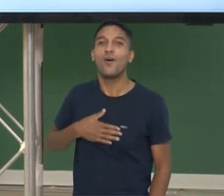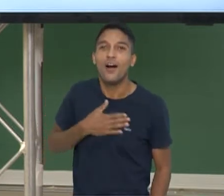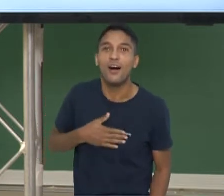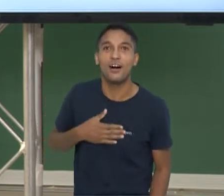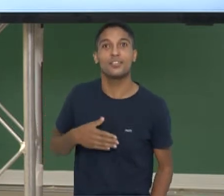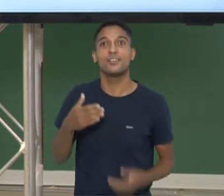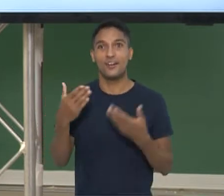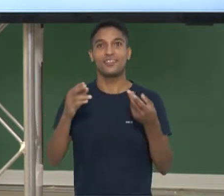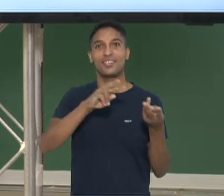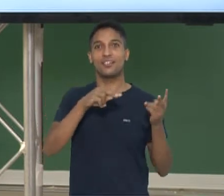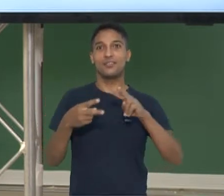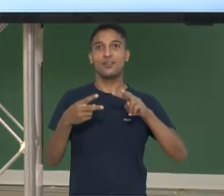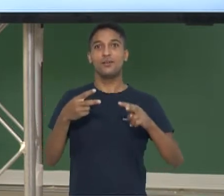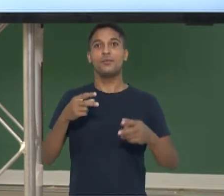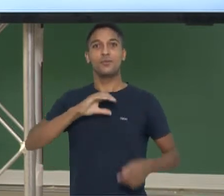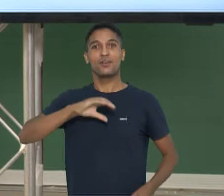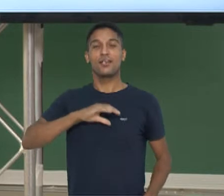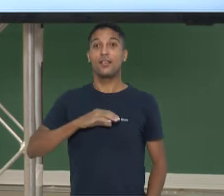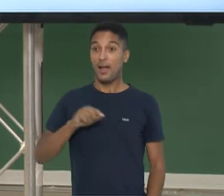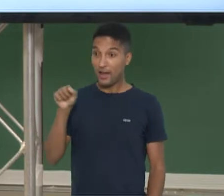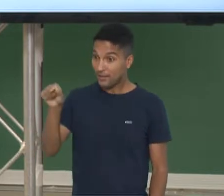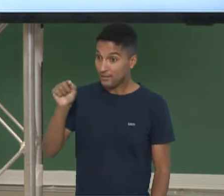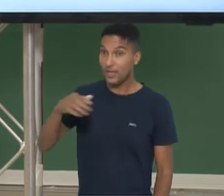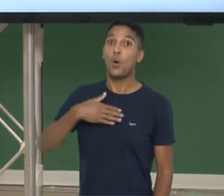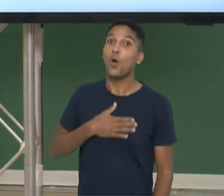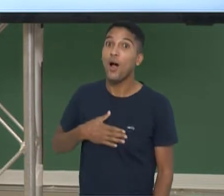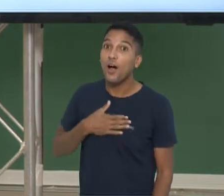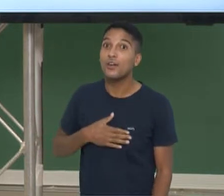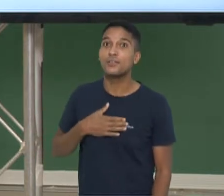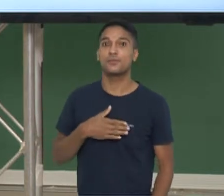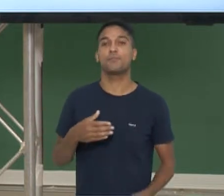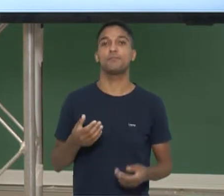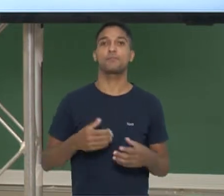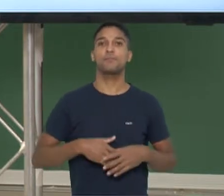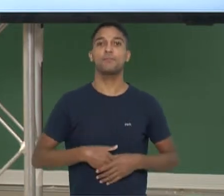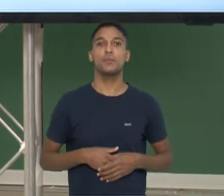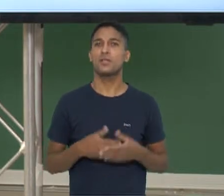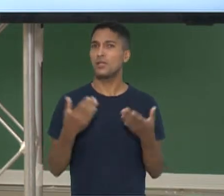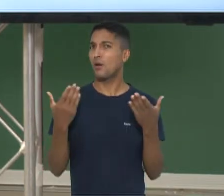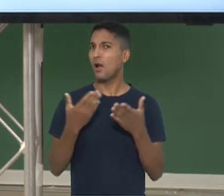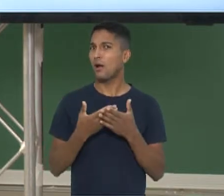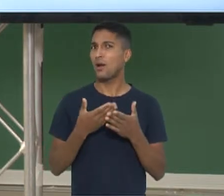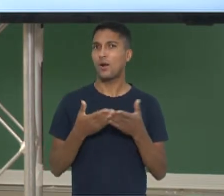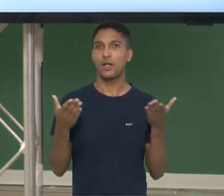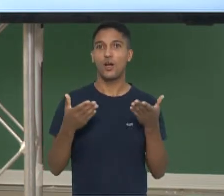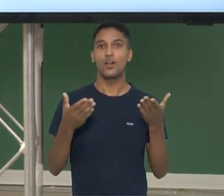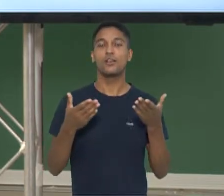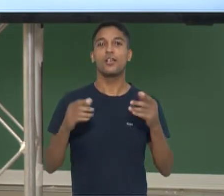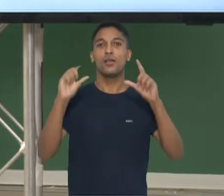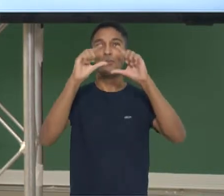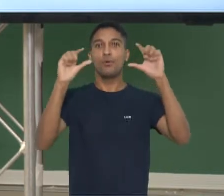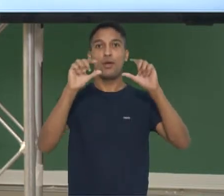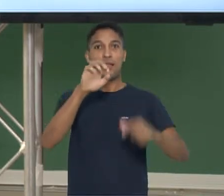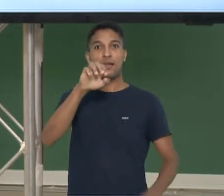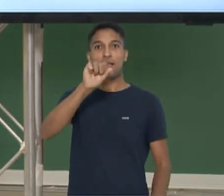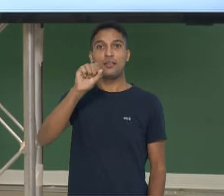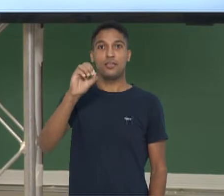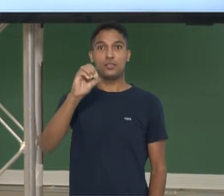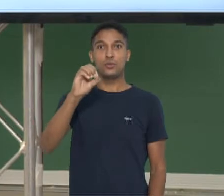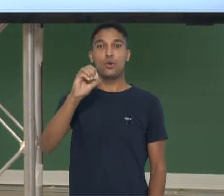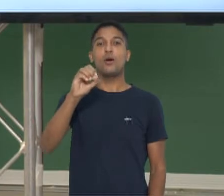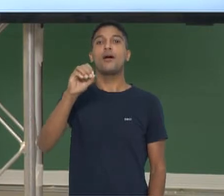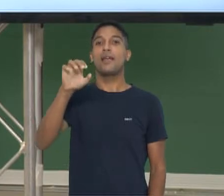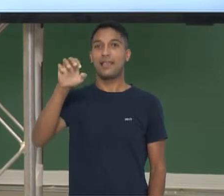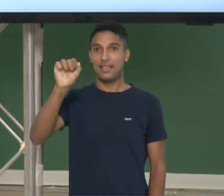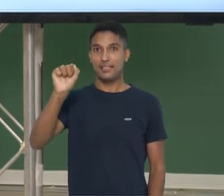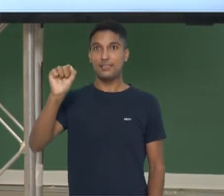essa tradução ao pé da letra do português. Que vamos saber então se é nesta classe que se chama eso es lo que me gusta.